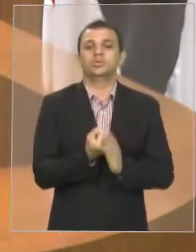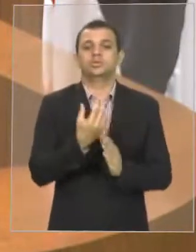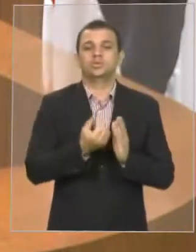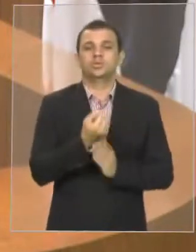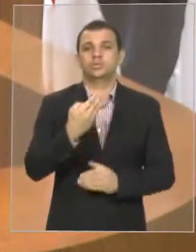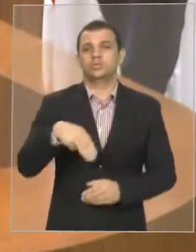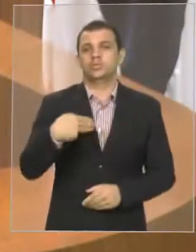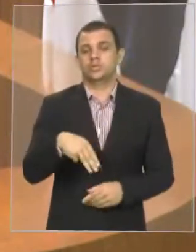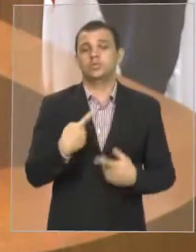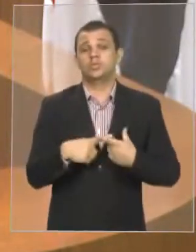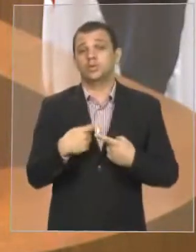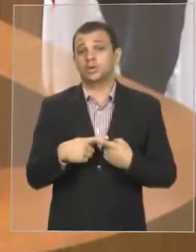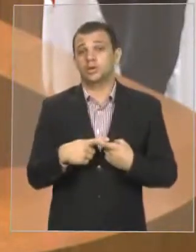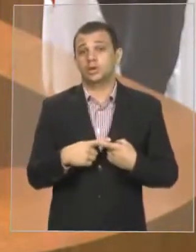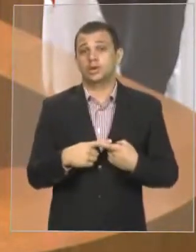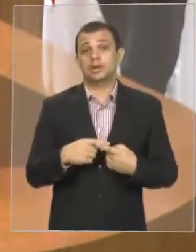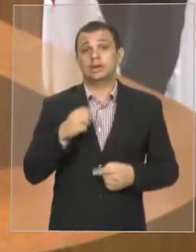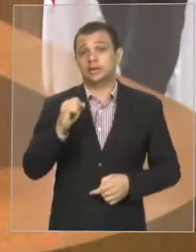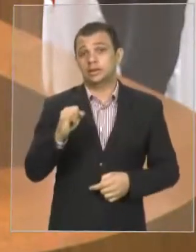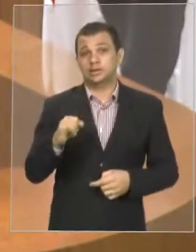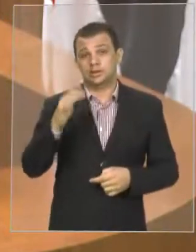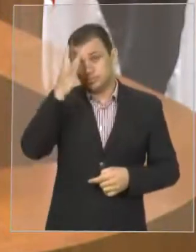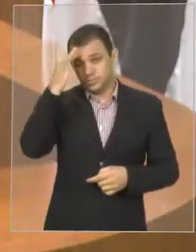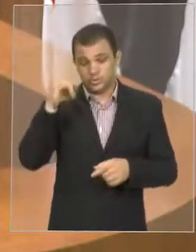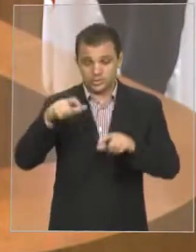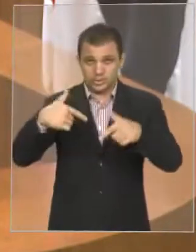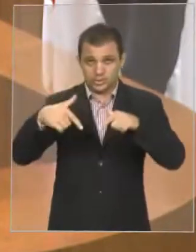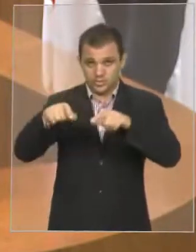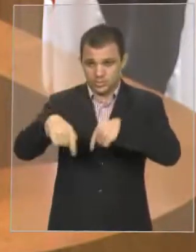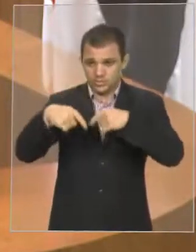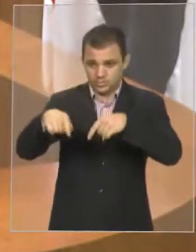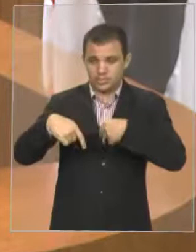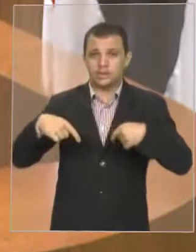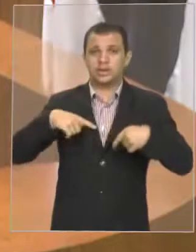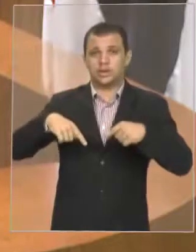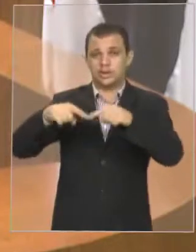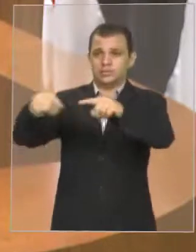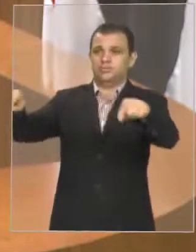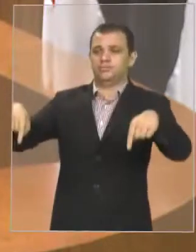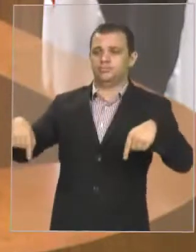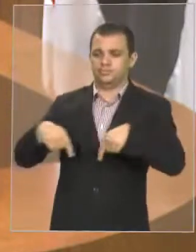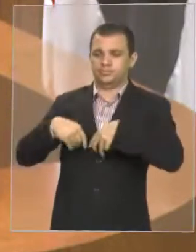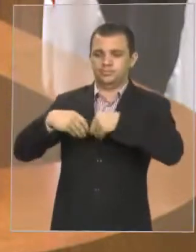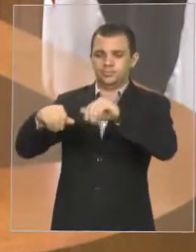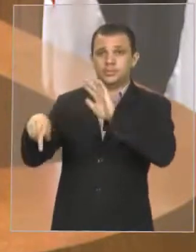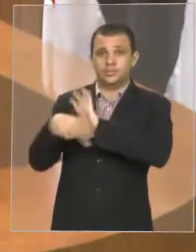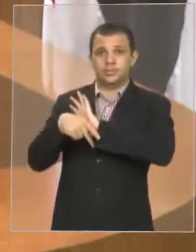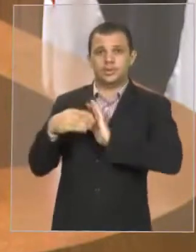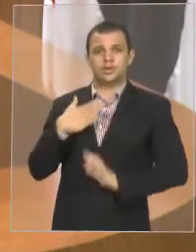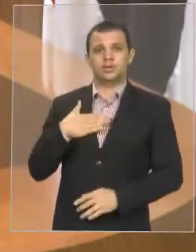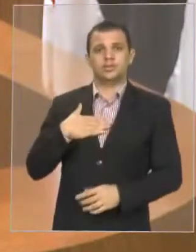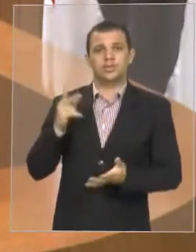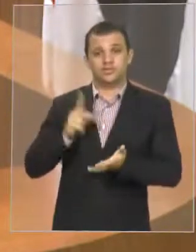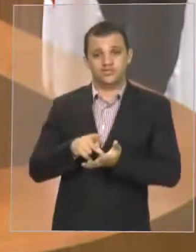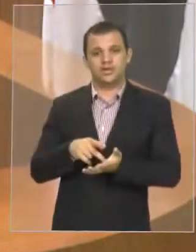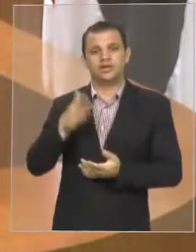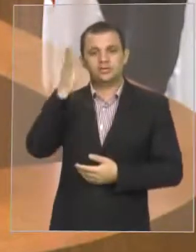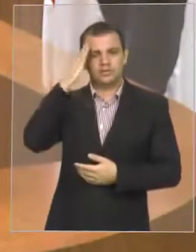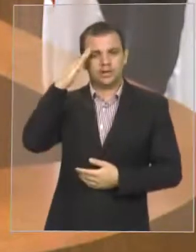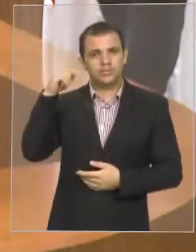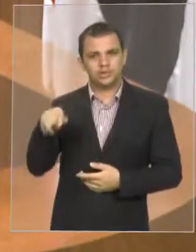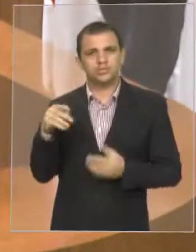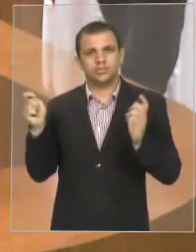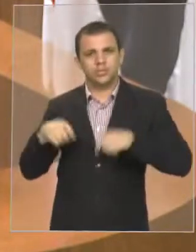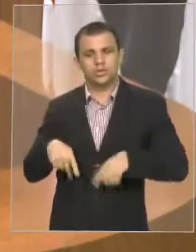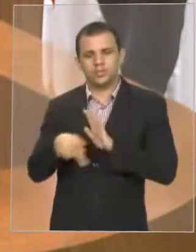que o agricultor familiar tenha realmente no seu intento e saiba que, de fato, ele vai ter aquela terra para trabalhar e